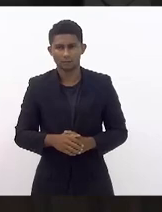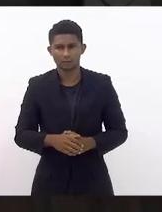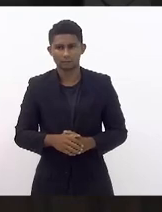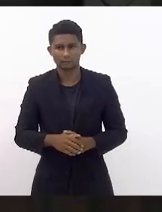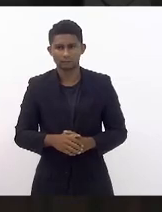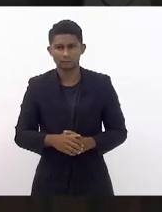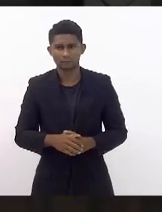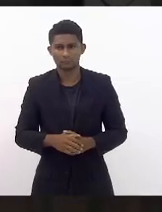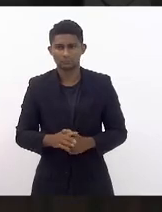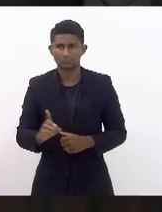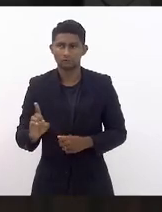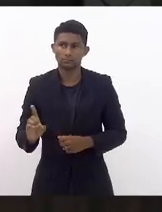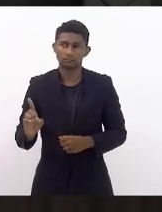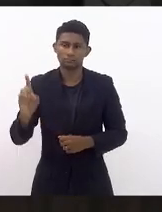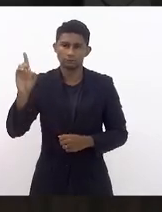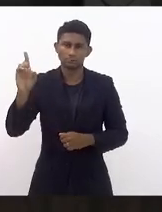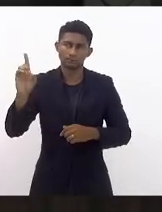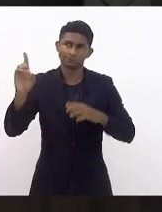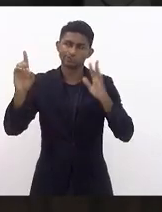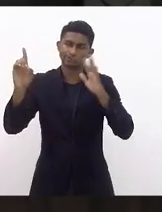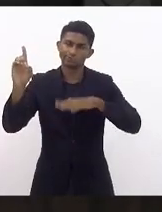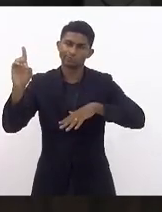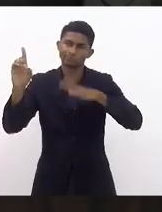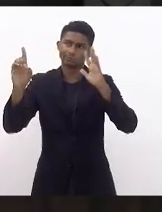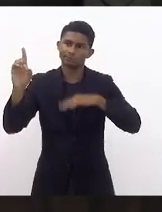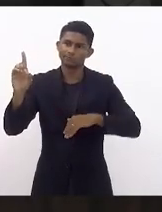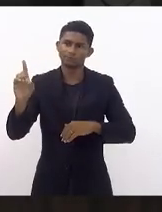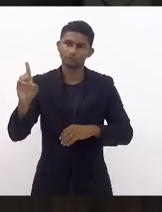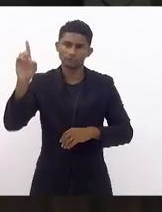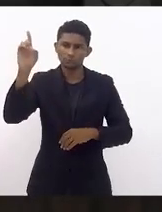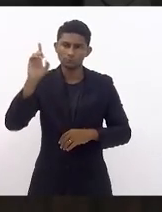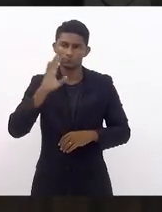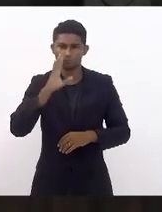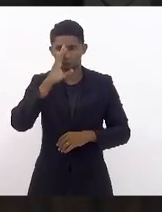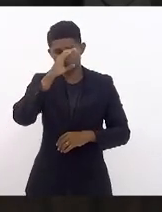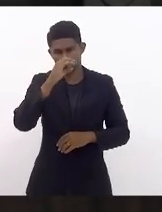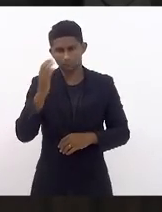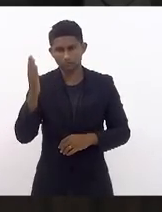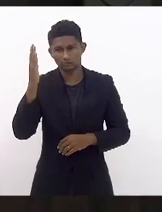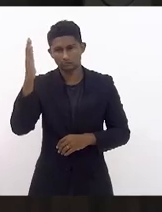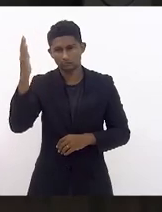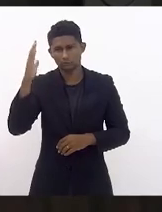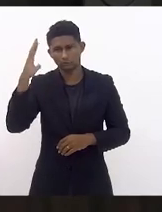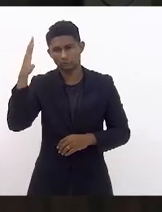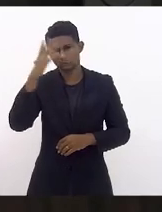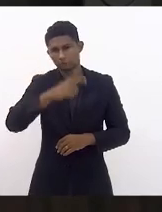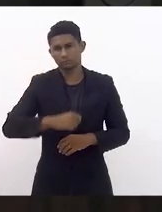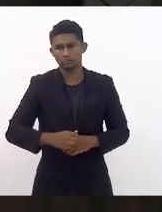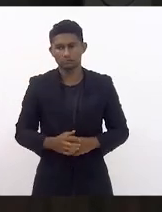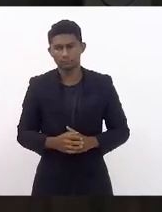adorando ao Deus que é fiel, que é lindo.